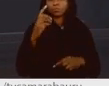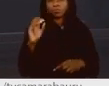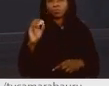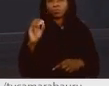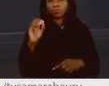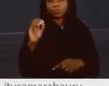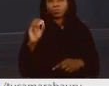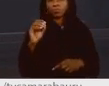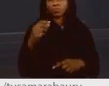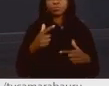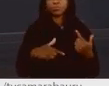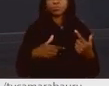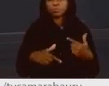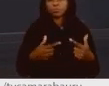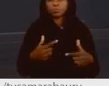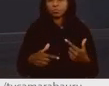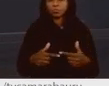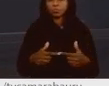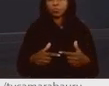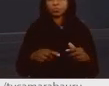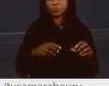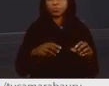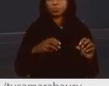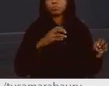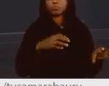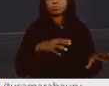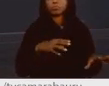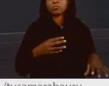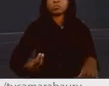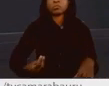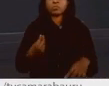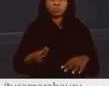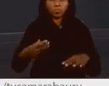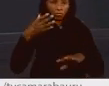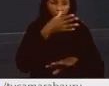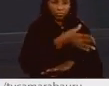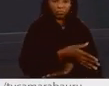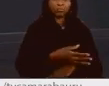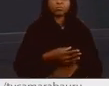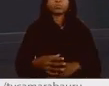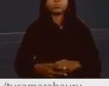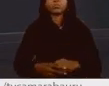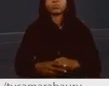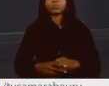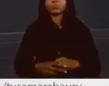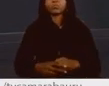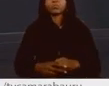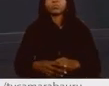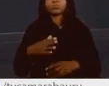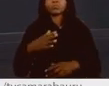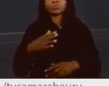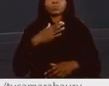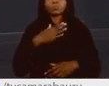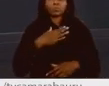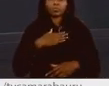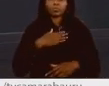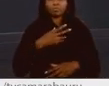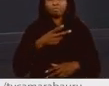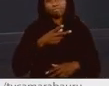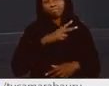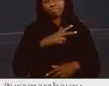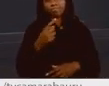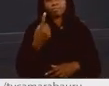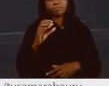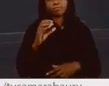trabalhando a educação presencial e a minha, de modo muito particular, 100%